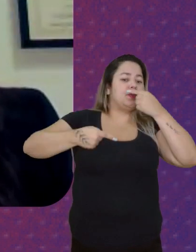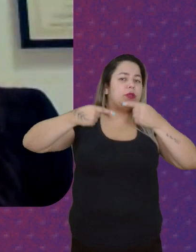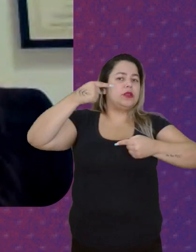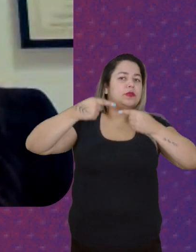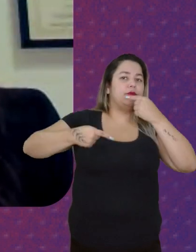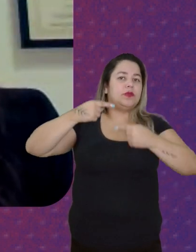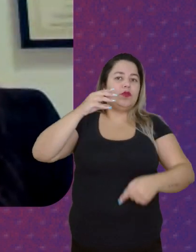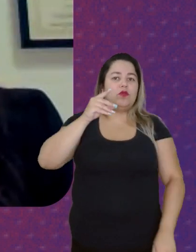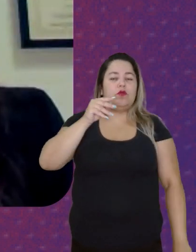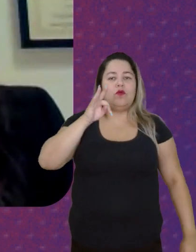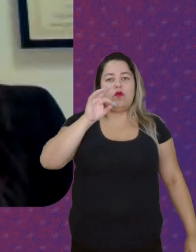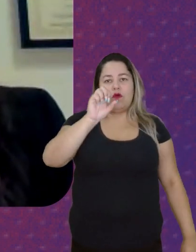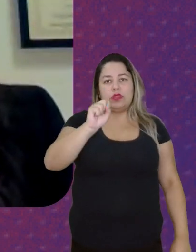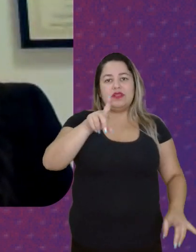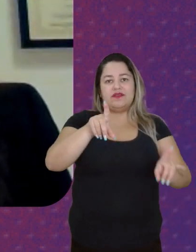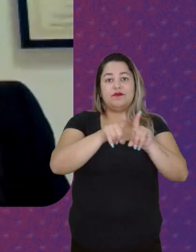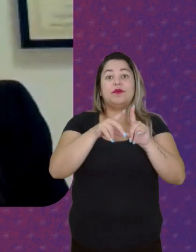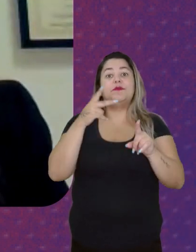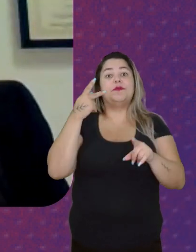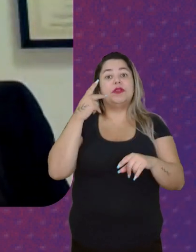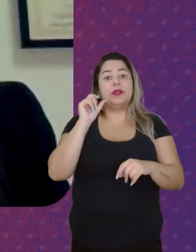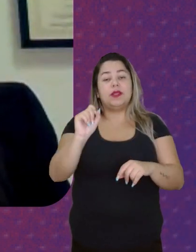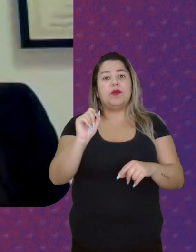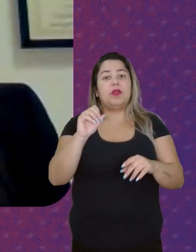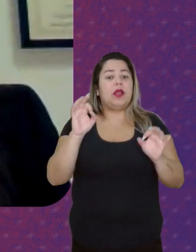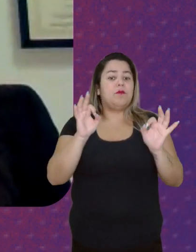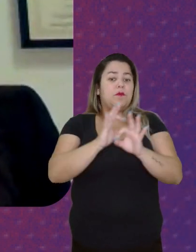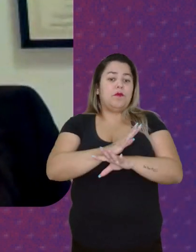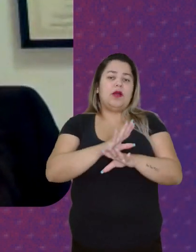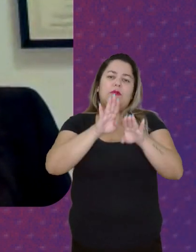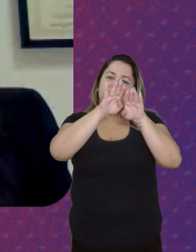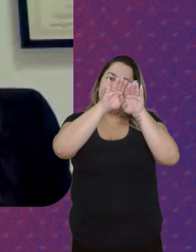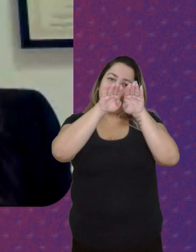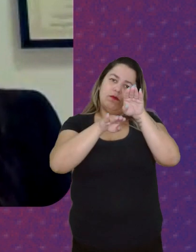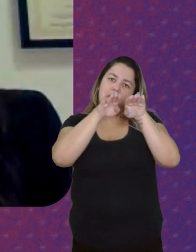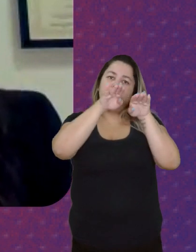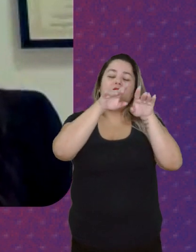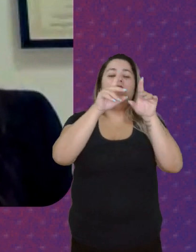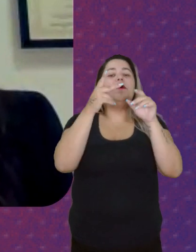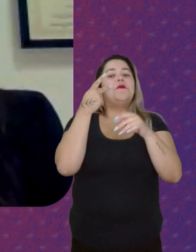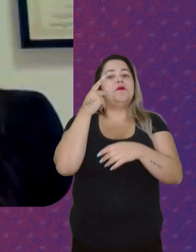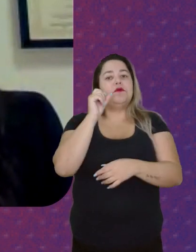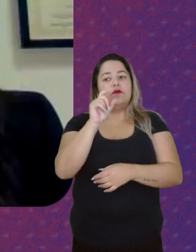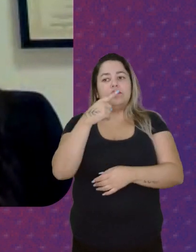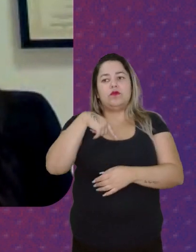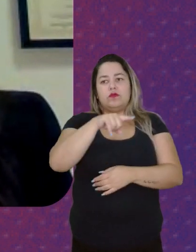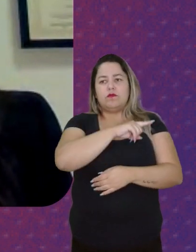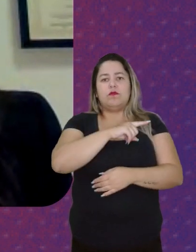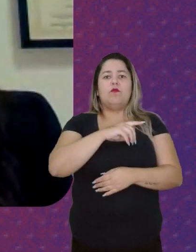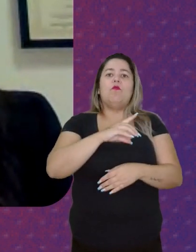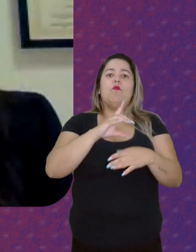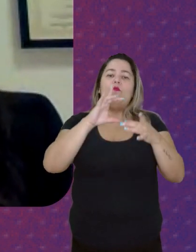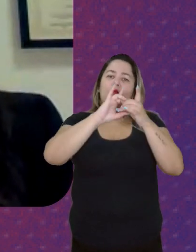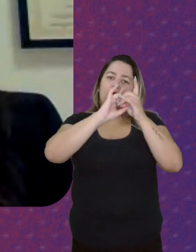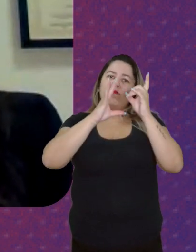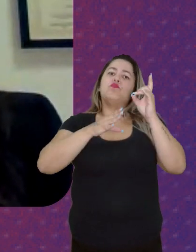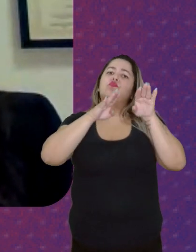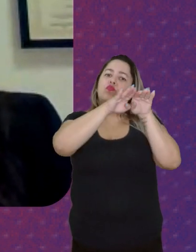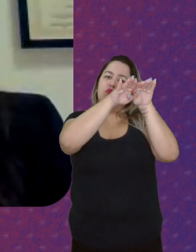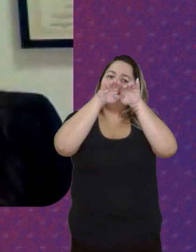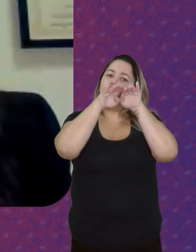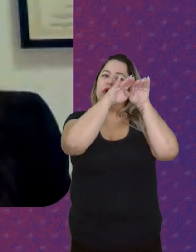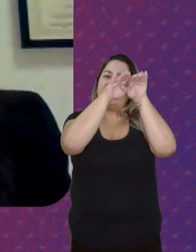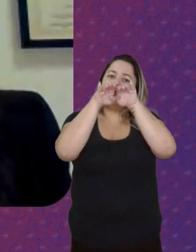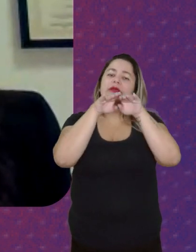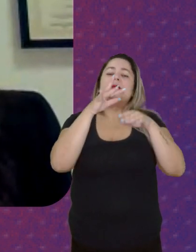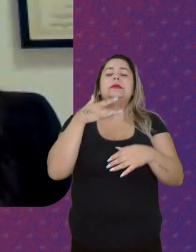cotas afirmativas para combater essa desigualdade, para que a gente possa finalmente gozar de uma democracia paritária e